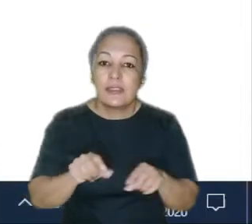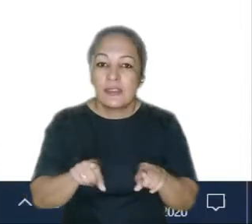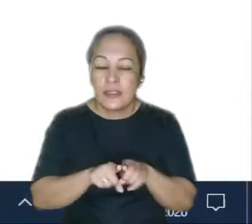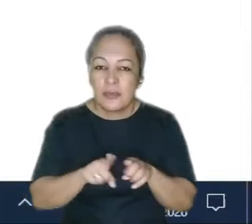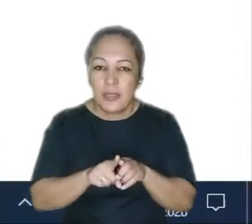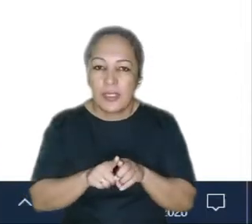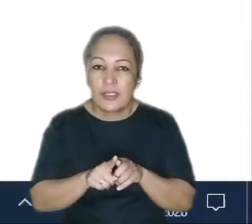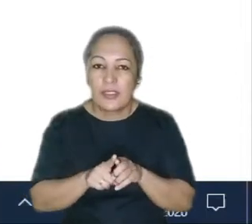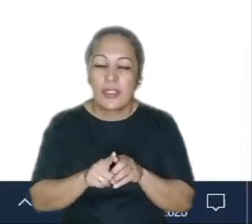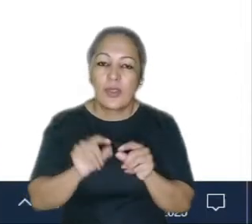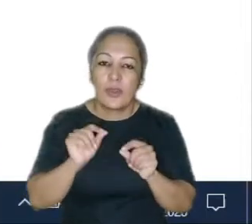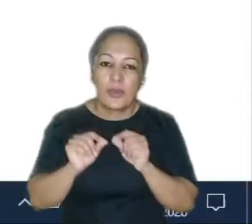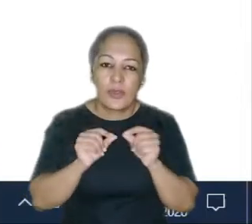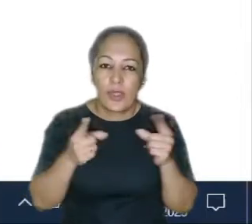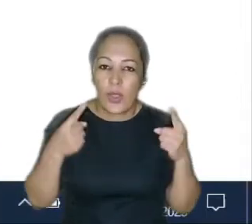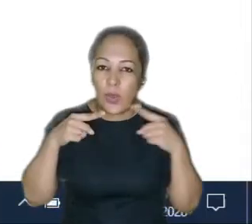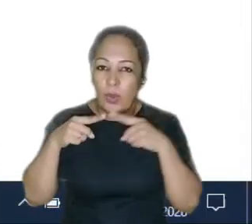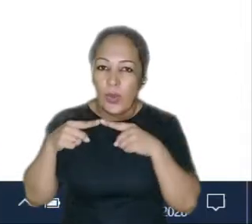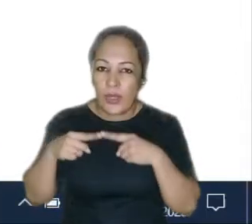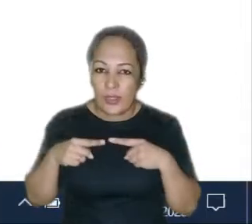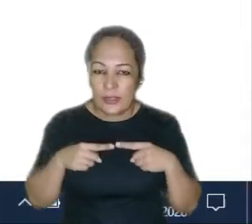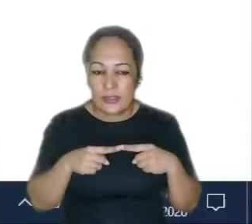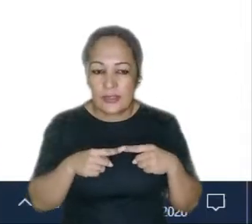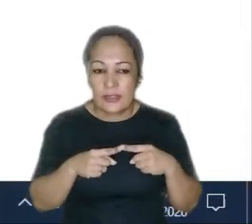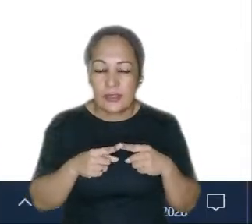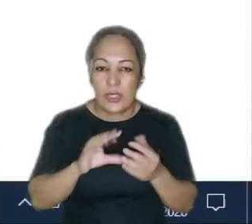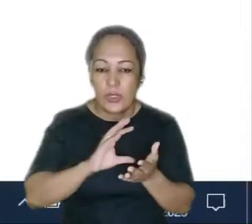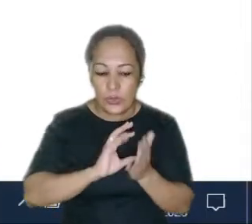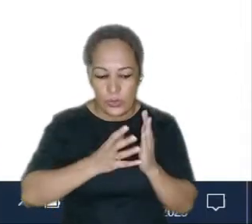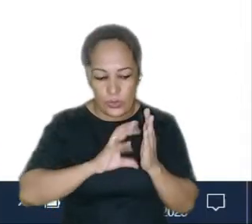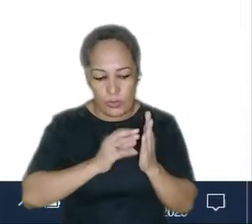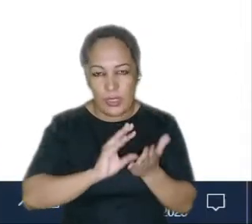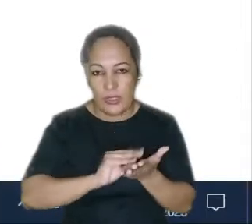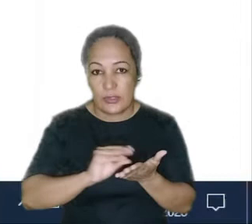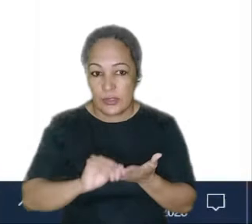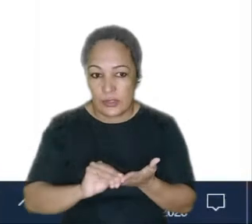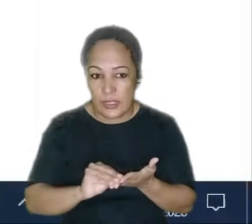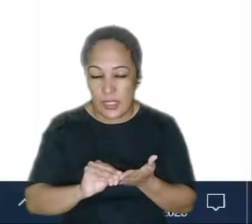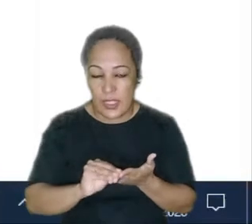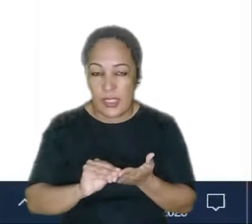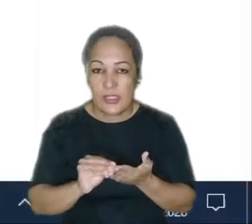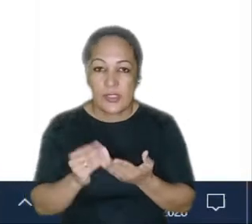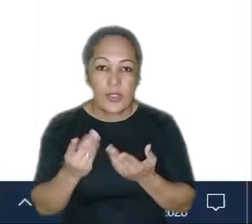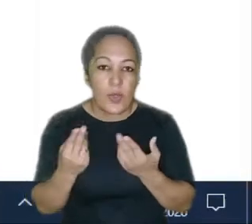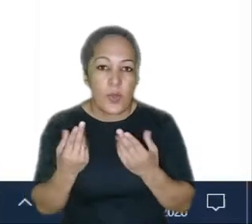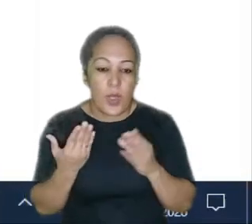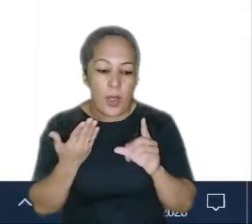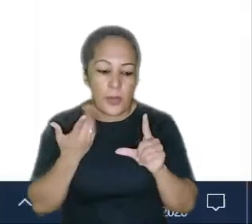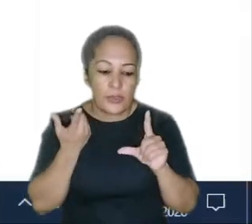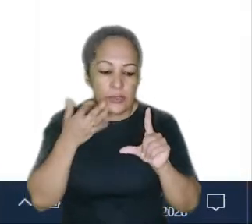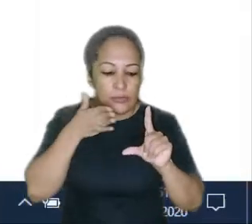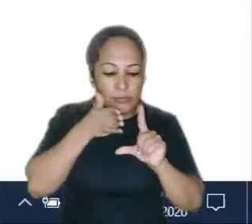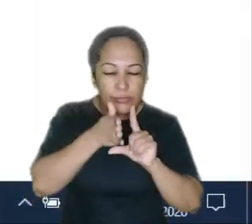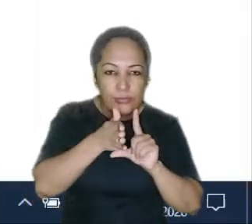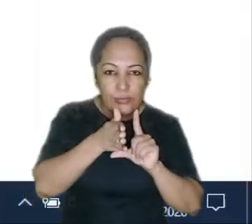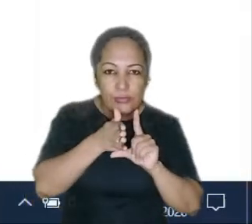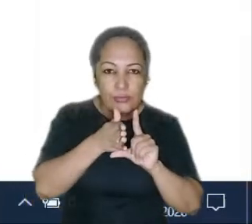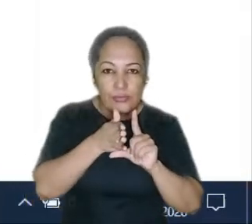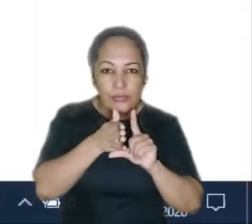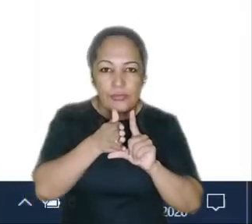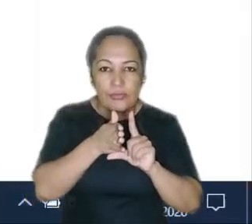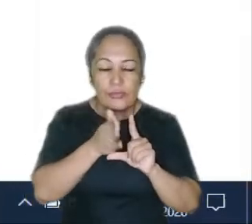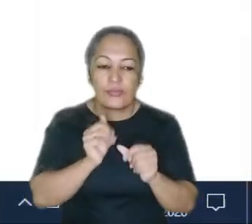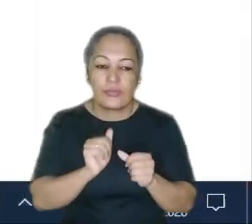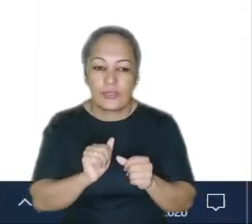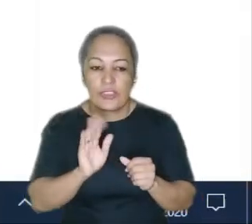criada. Essa conexão no banco de dados é como se fosse a porta de entrada para mim acessar o servidor SQL, tá? Como eu falei para vocês, eu